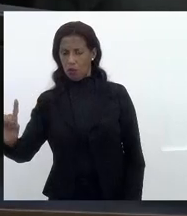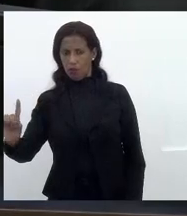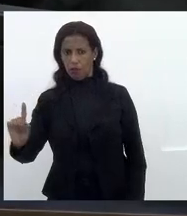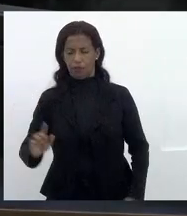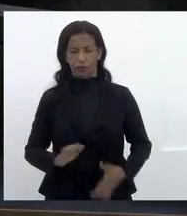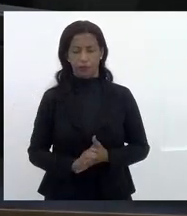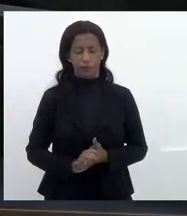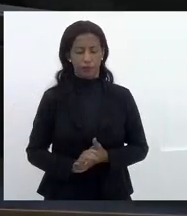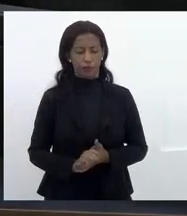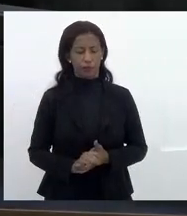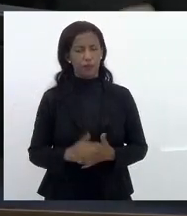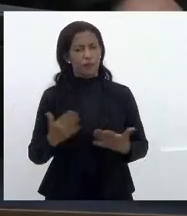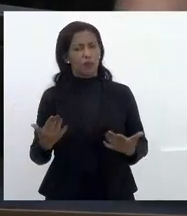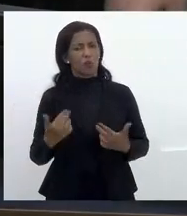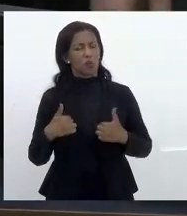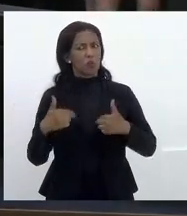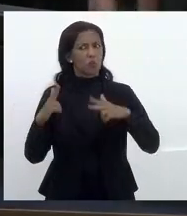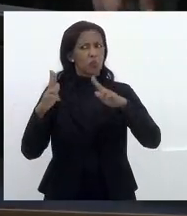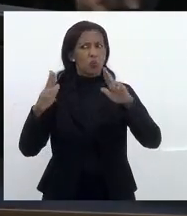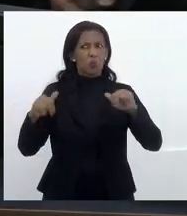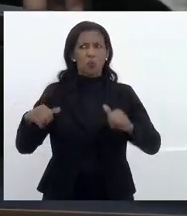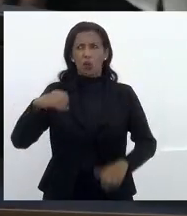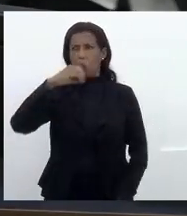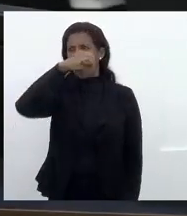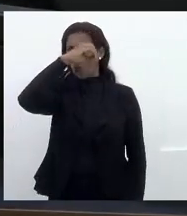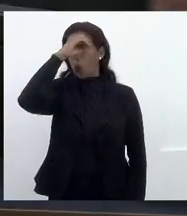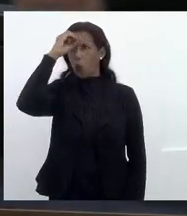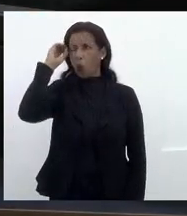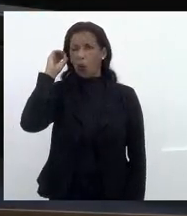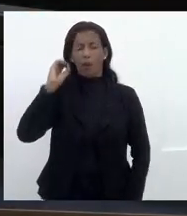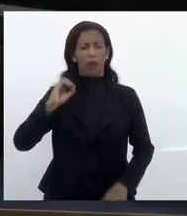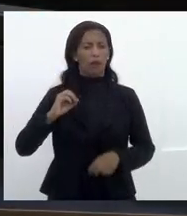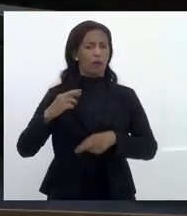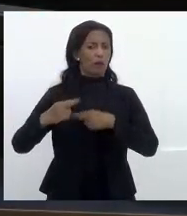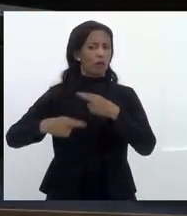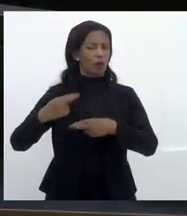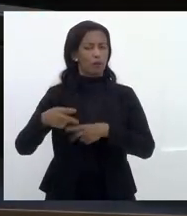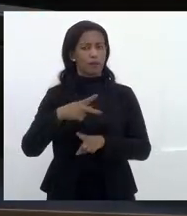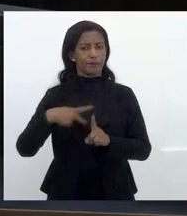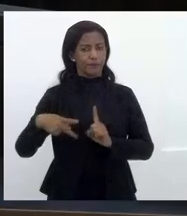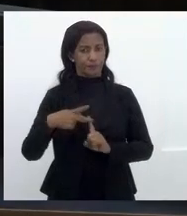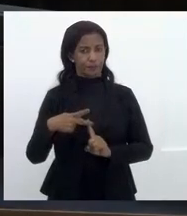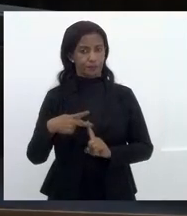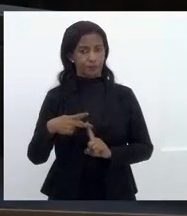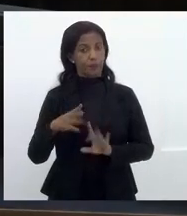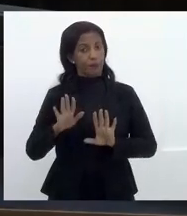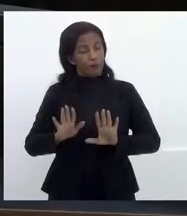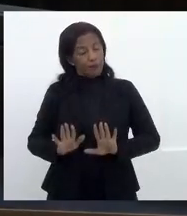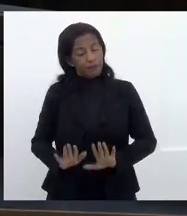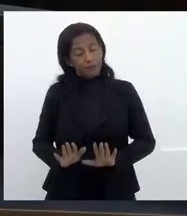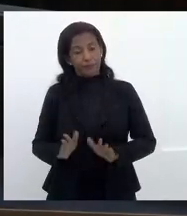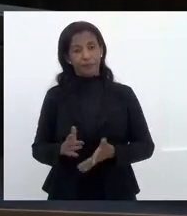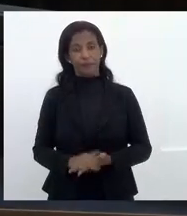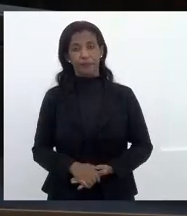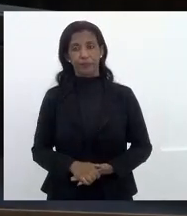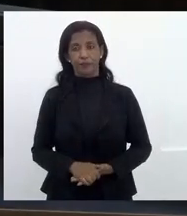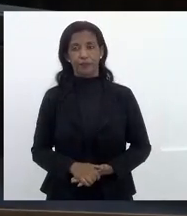bom então a gente nunca pensou em fazer a reforma da Previdência entretanto